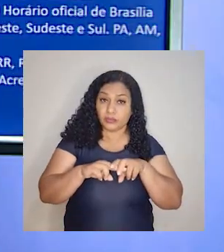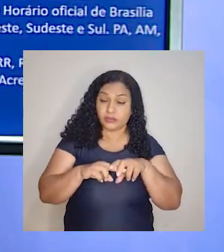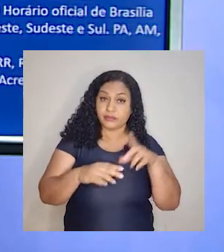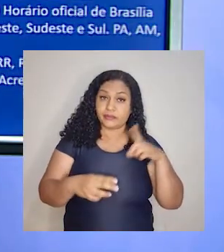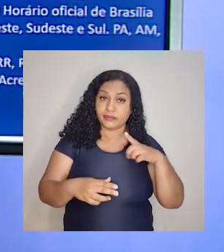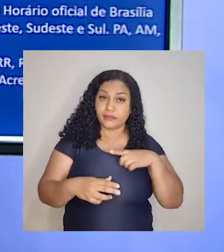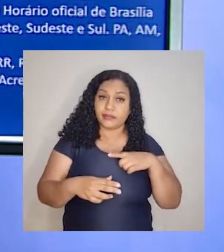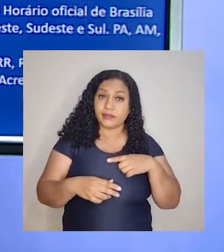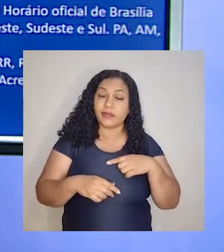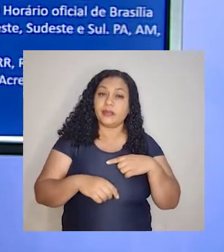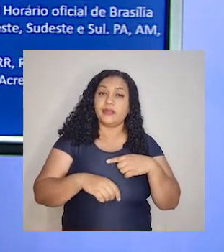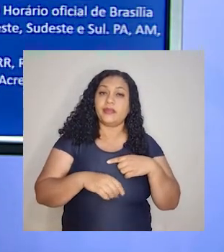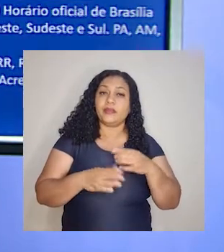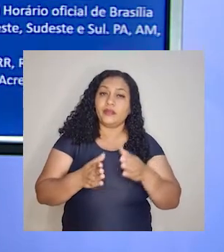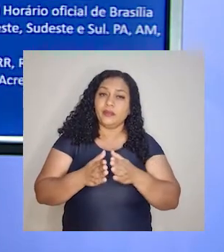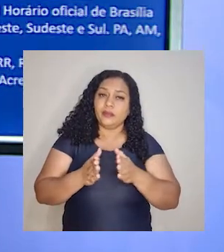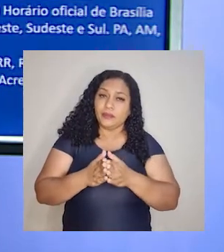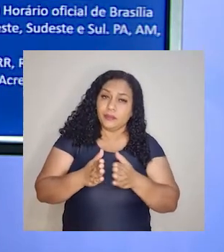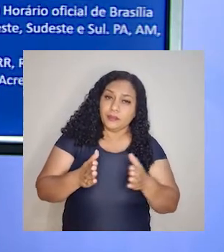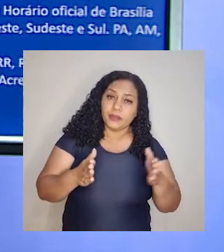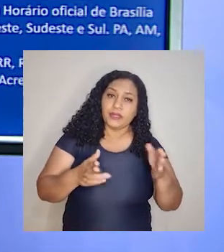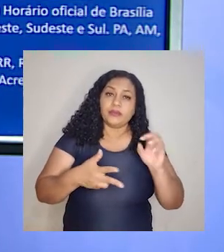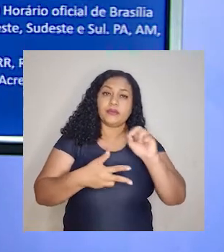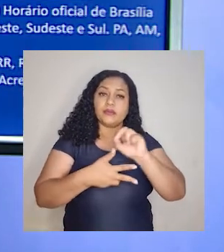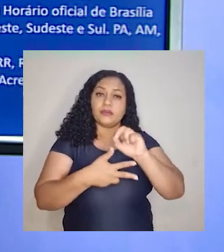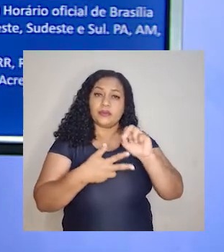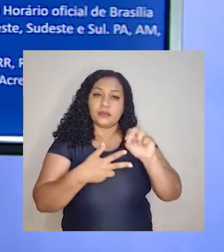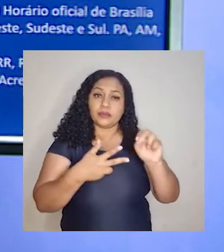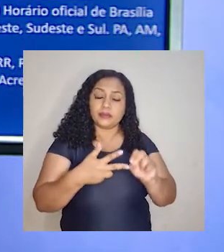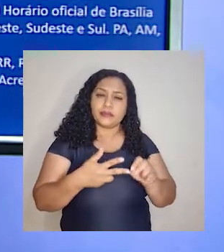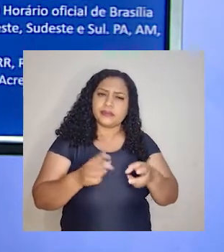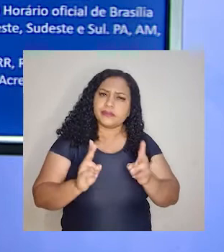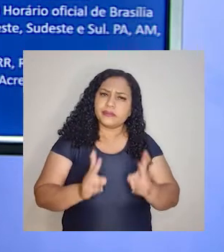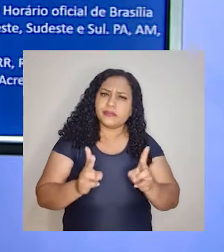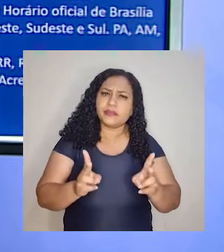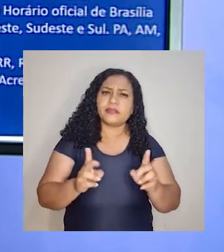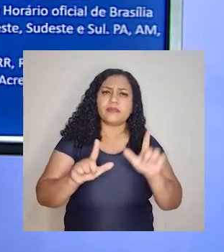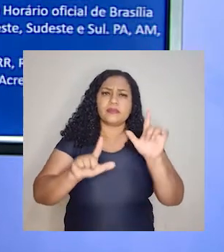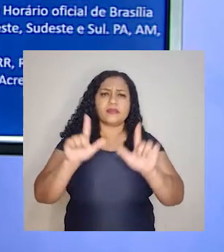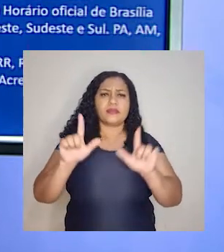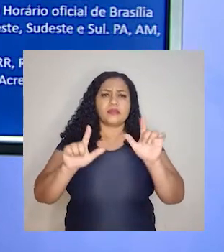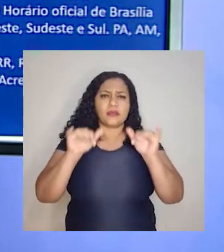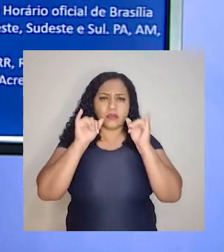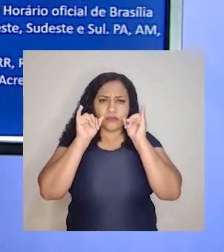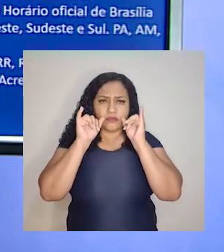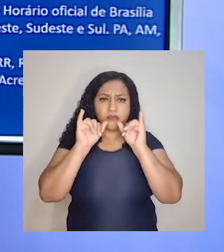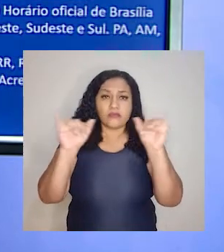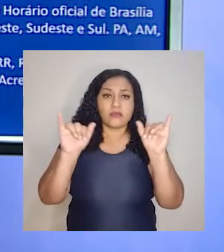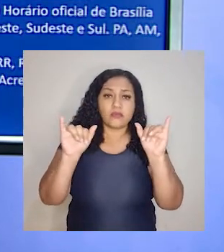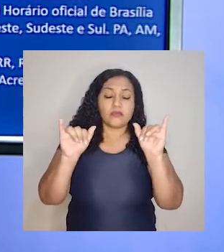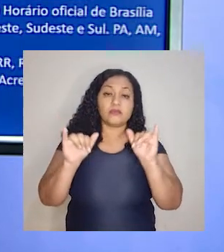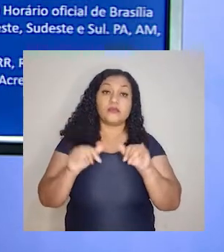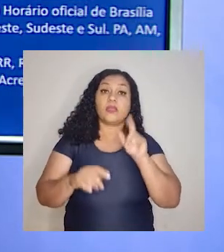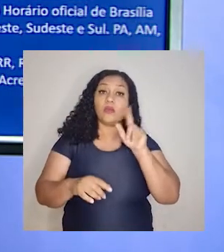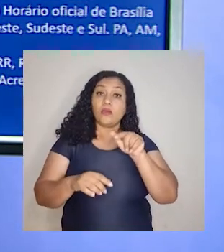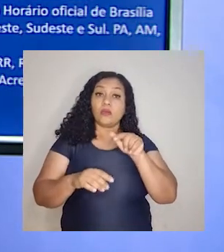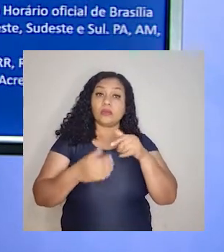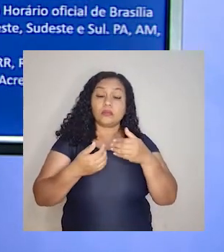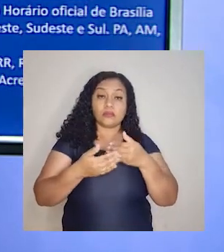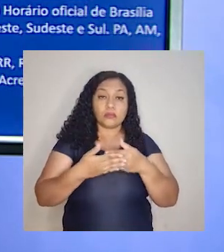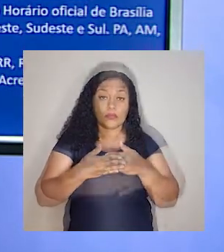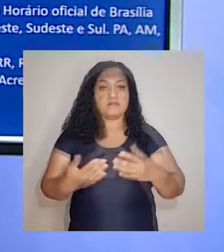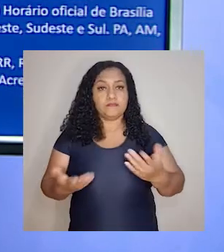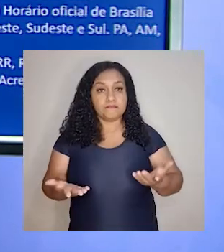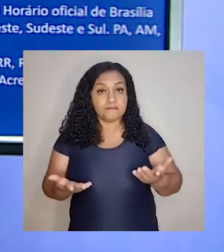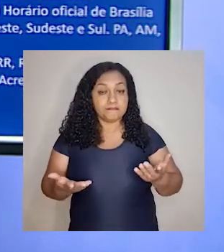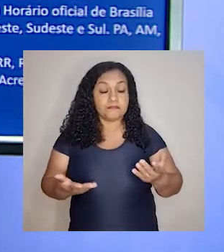de Brasília é por isso que quando chega à fase de fazer o Enem e sempre enfatizam isso nos noticiários